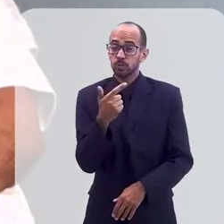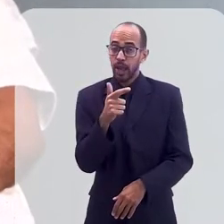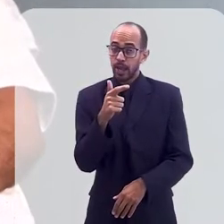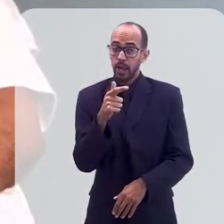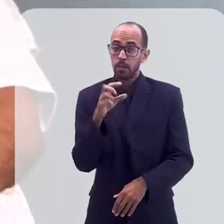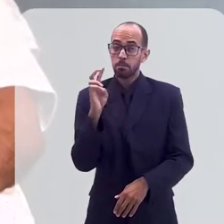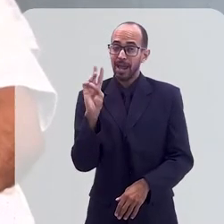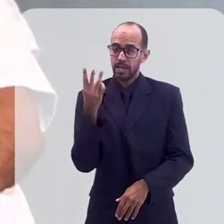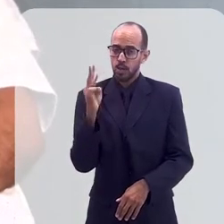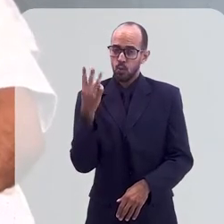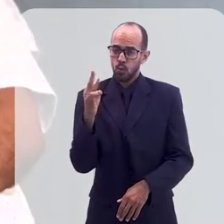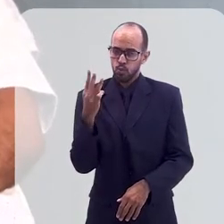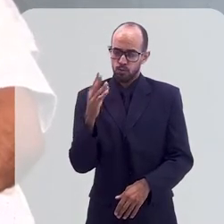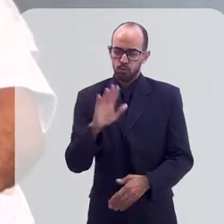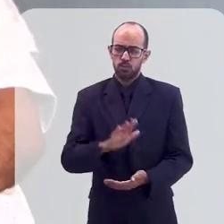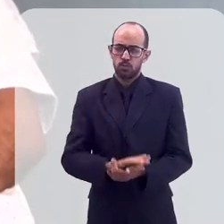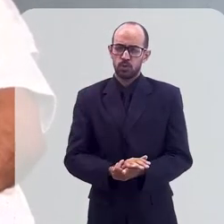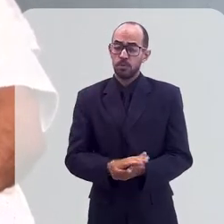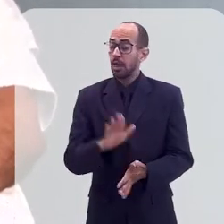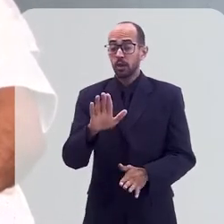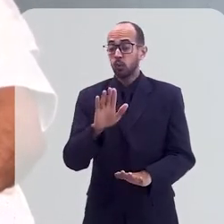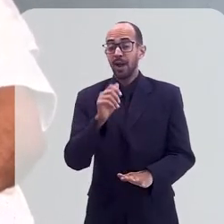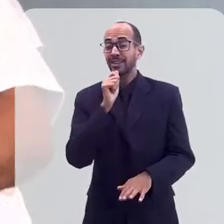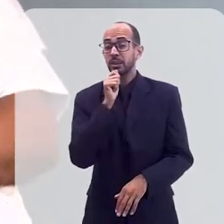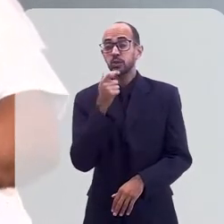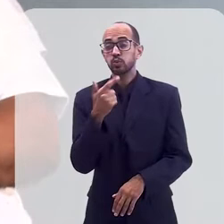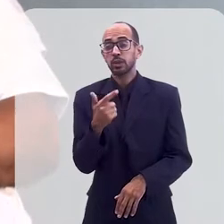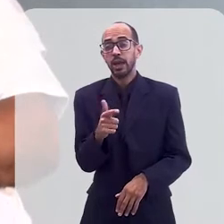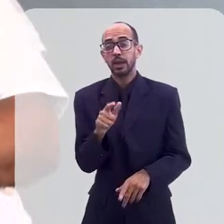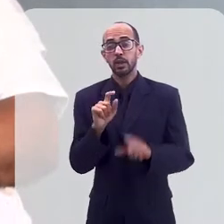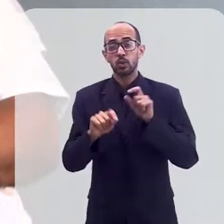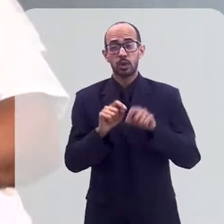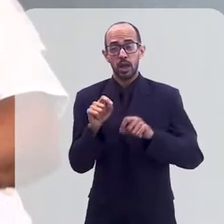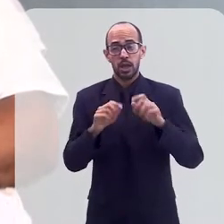temos no Maranhão, o único lugar que nós não temos ainda